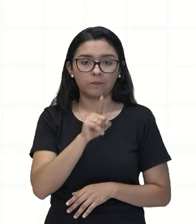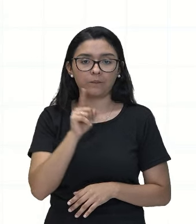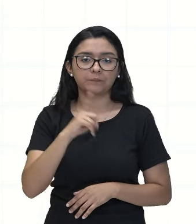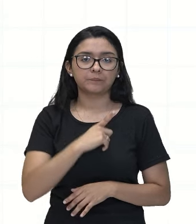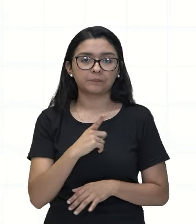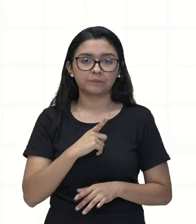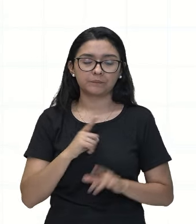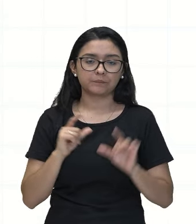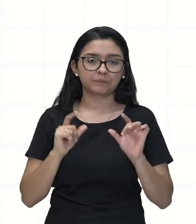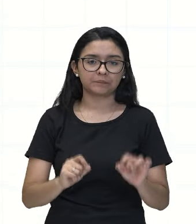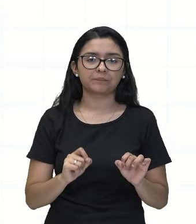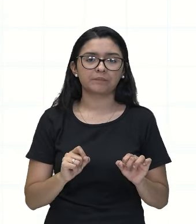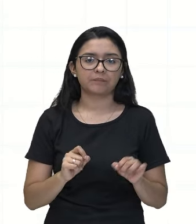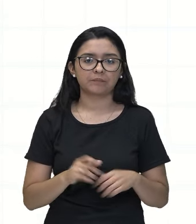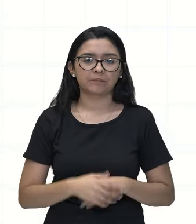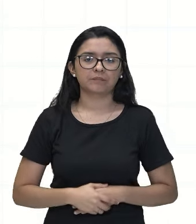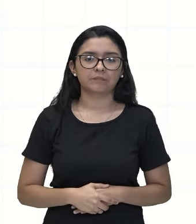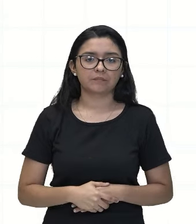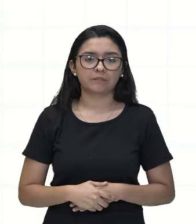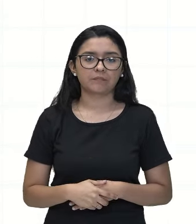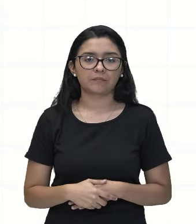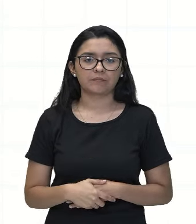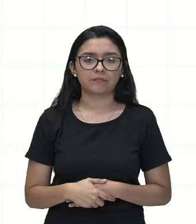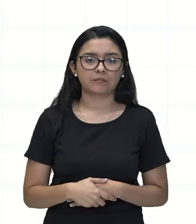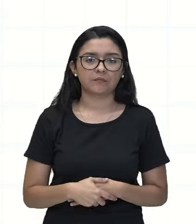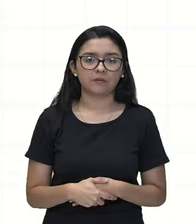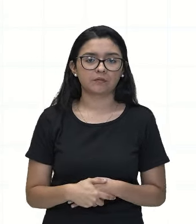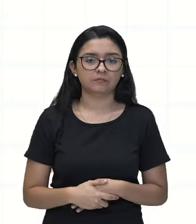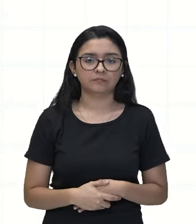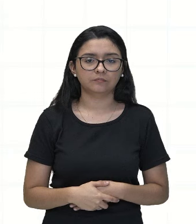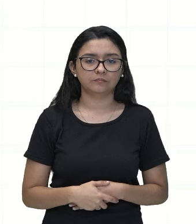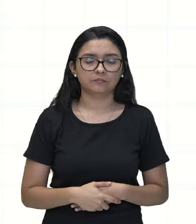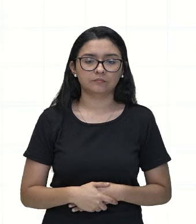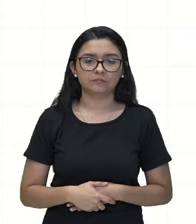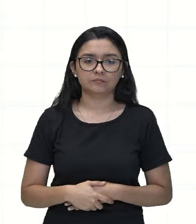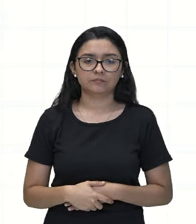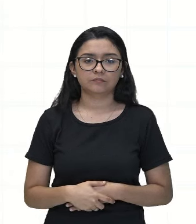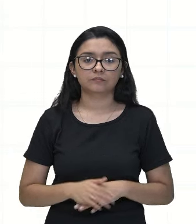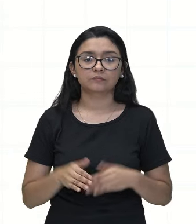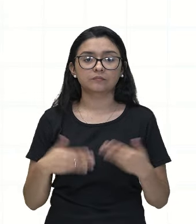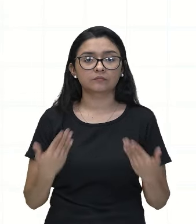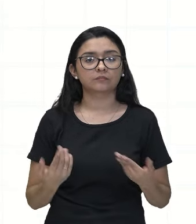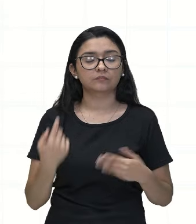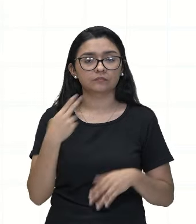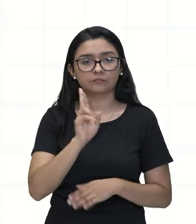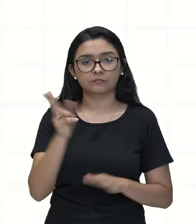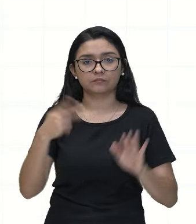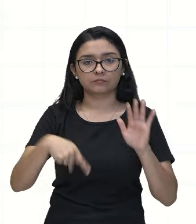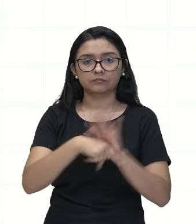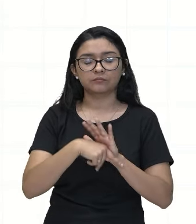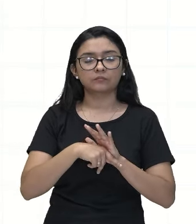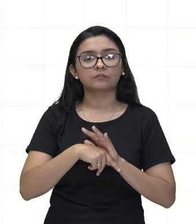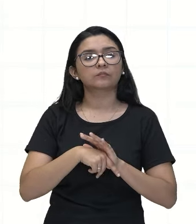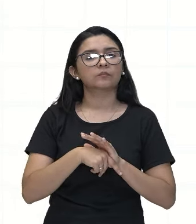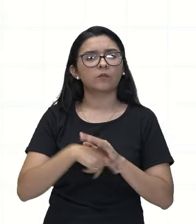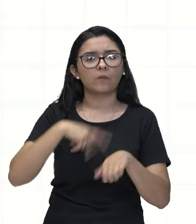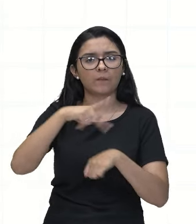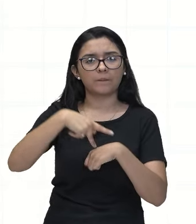bases Observe que eh o nome próprio né do país está no